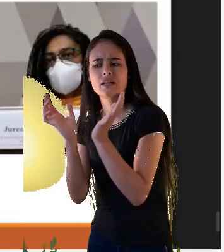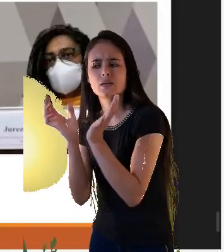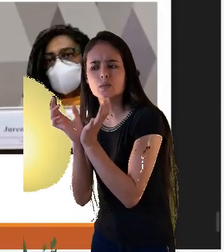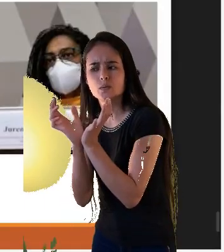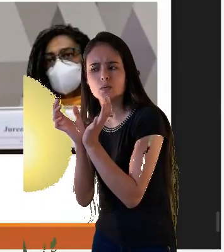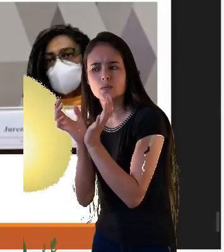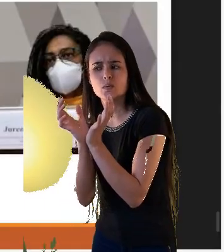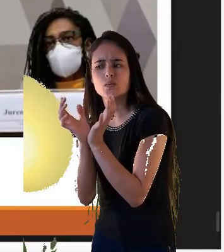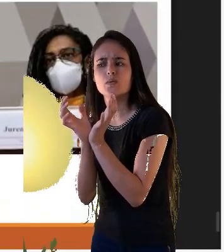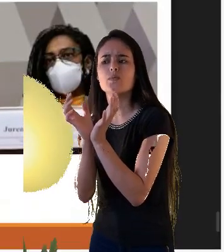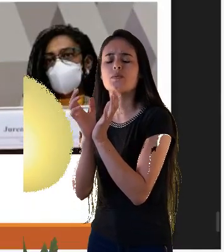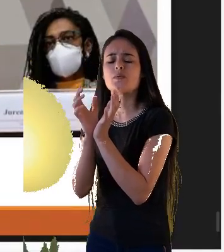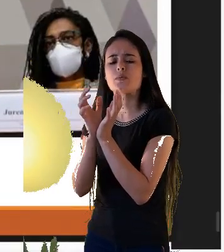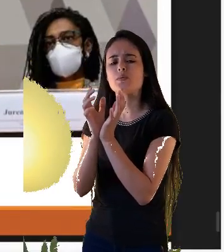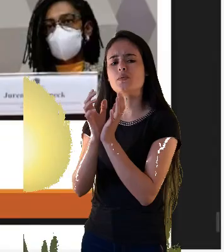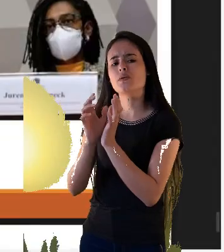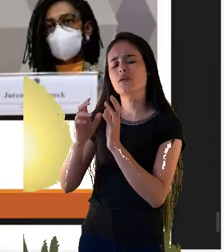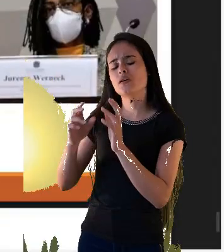passar, Lelo.